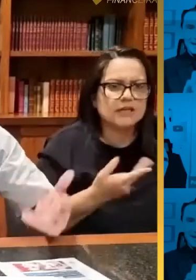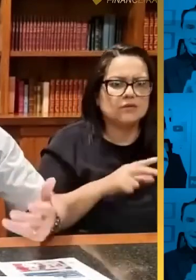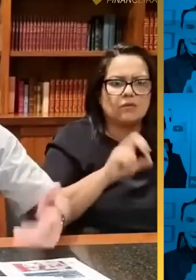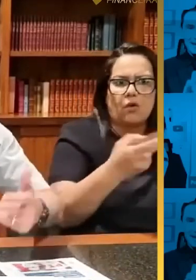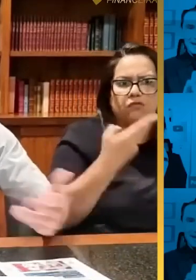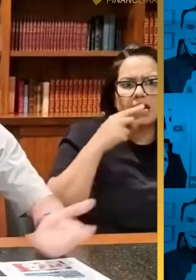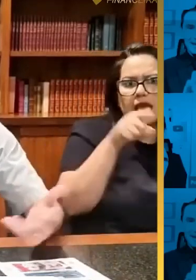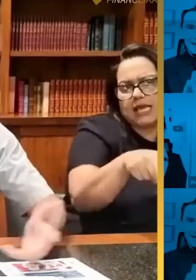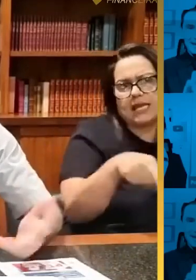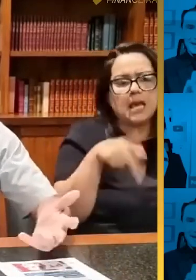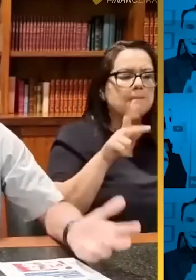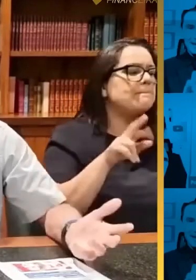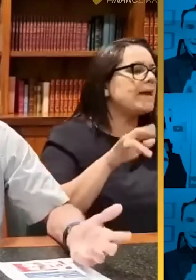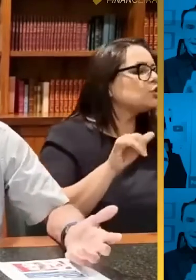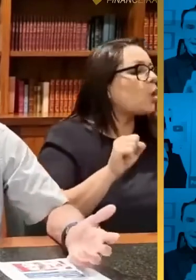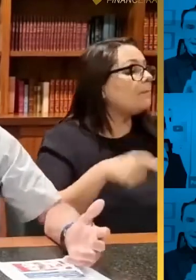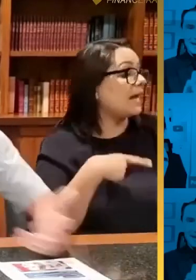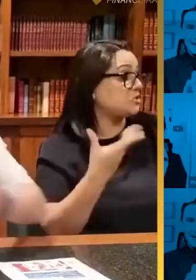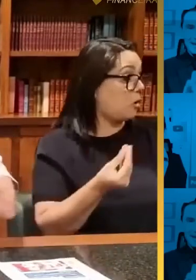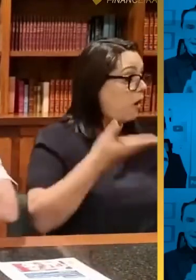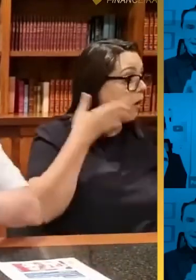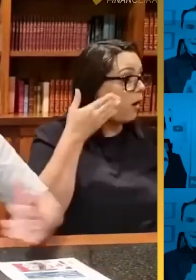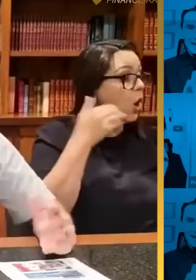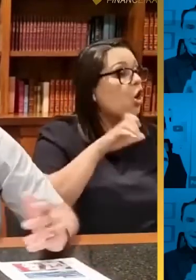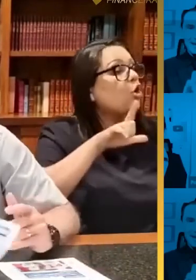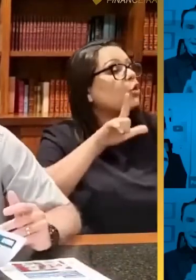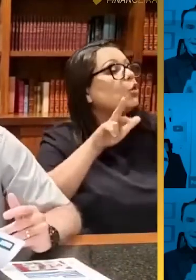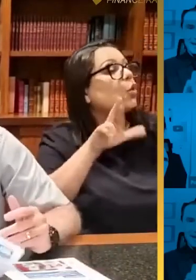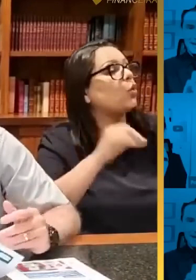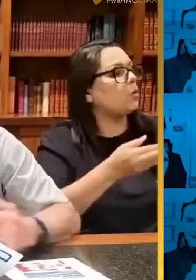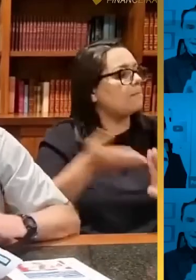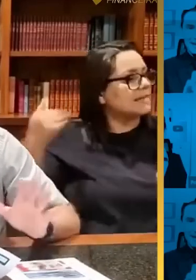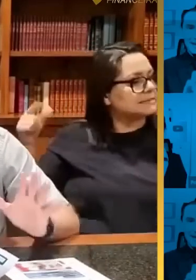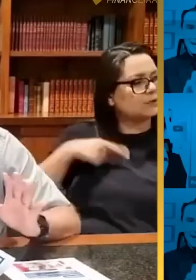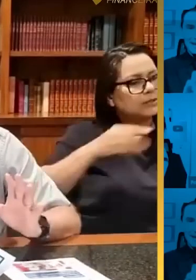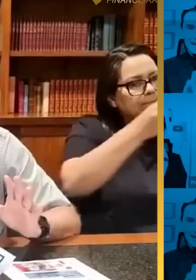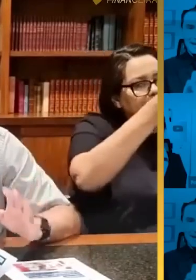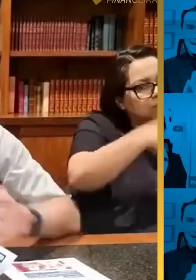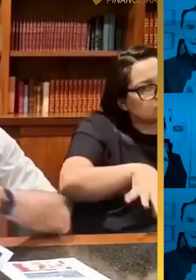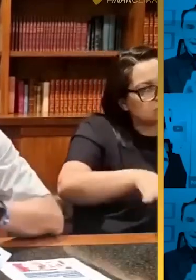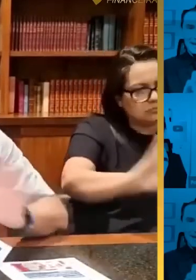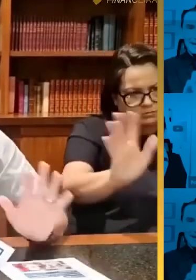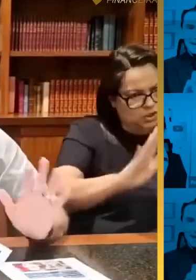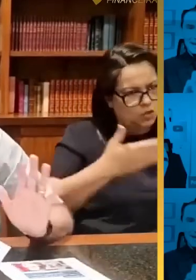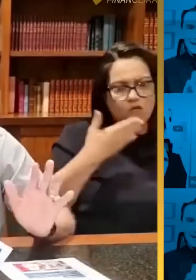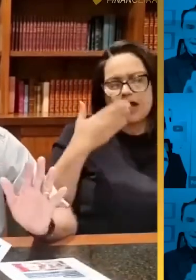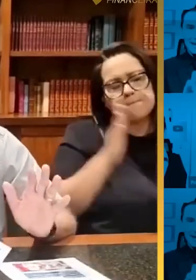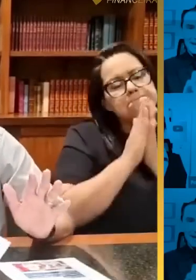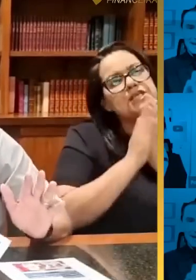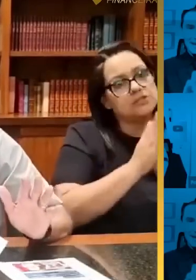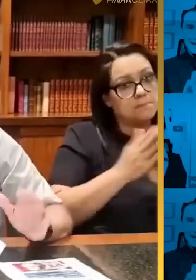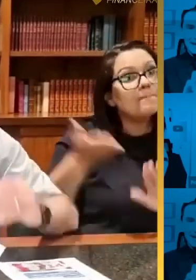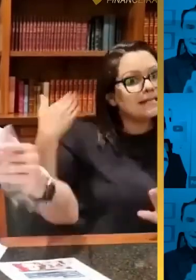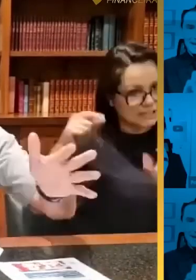dizer que a nossa Petrobras está dando lucro, no governo lá atrás dava prejuízo. Eu não vou fazer apelo no Petrobras, fiz no passado, quebrei a